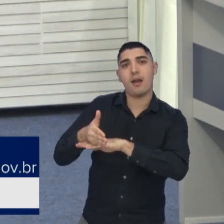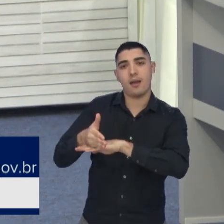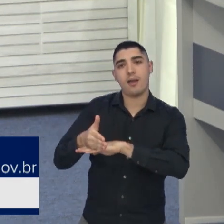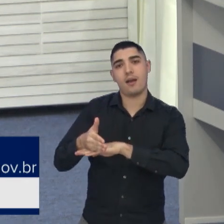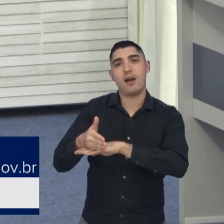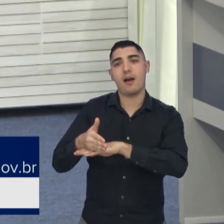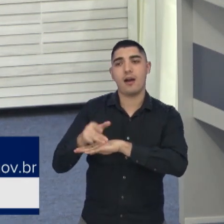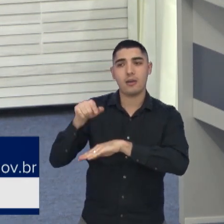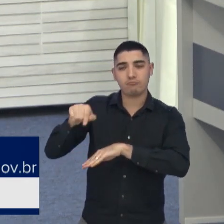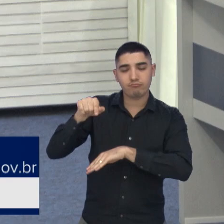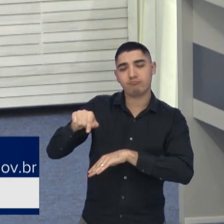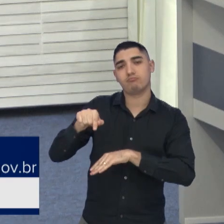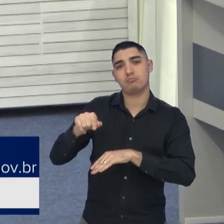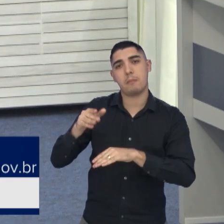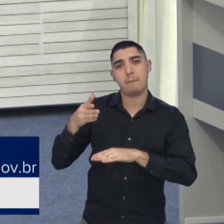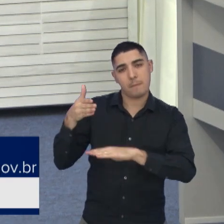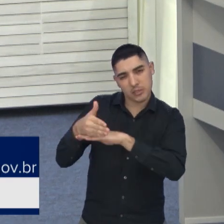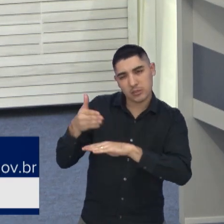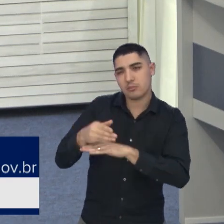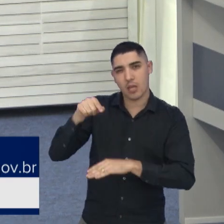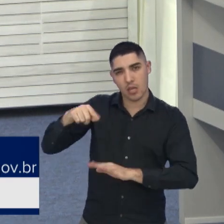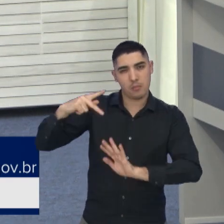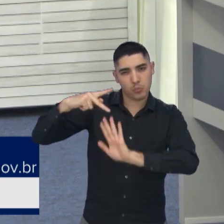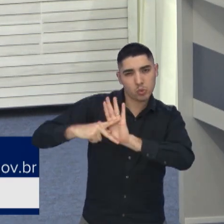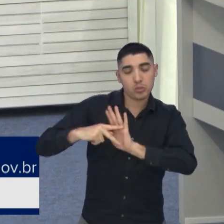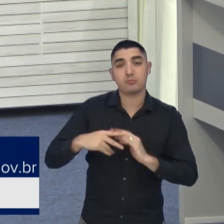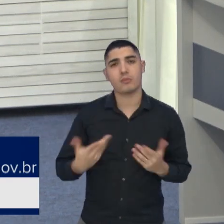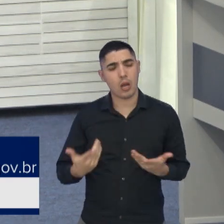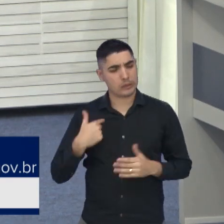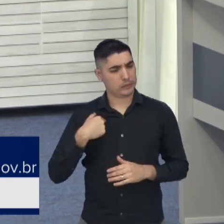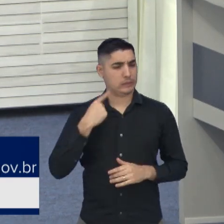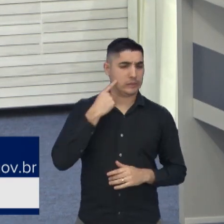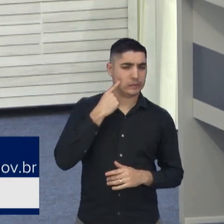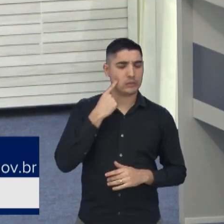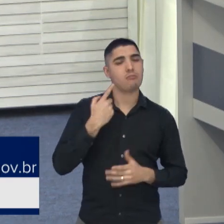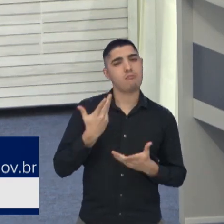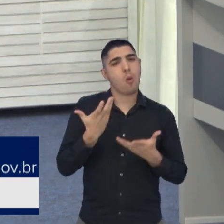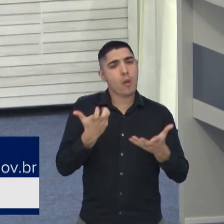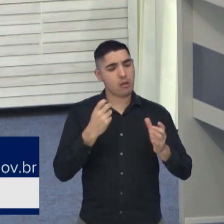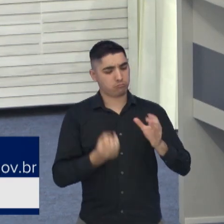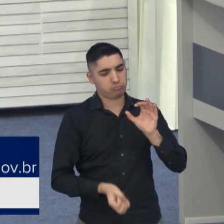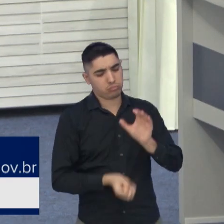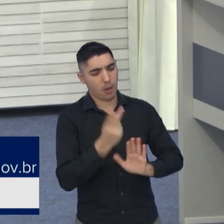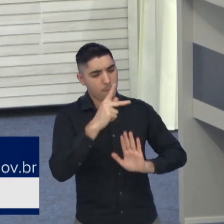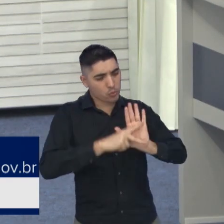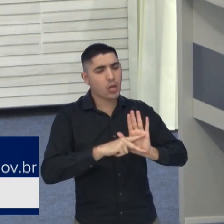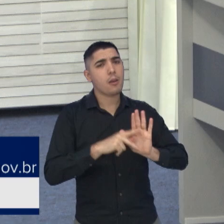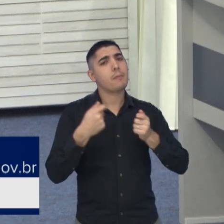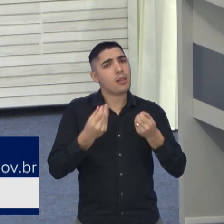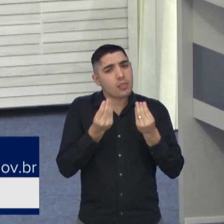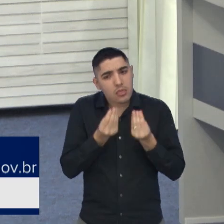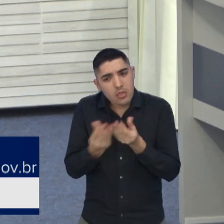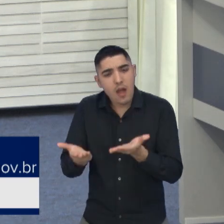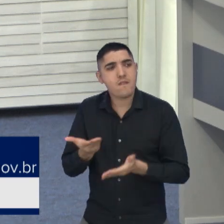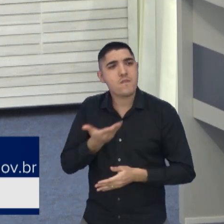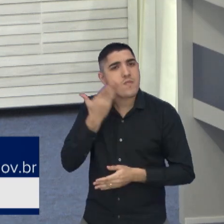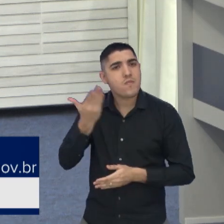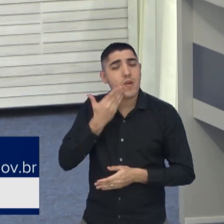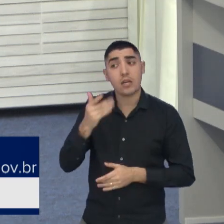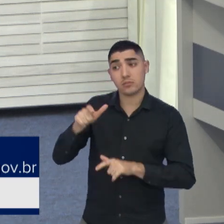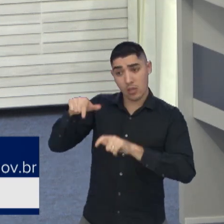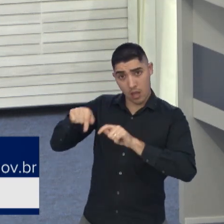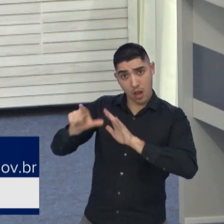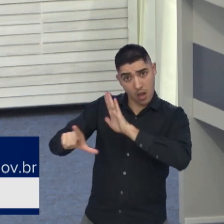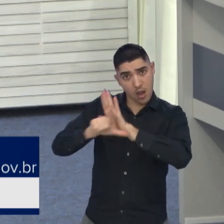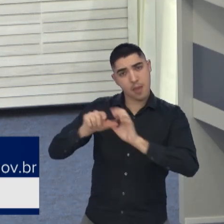aos programas. Então, nosso projeto é para facilitar, né, que as pessoas, mudar essa lei para que